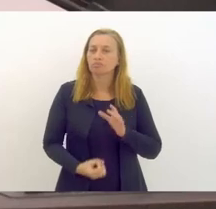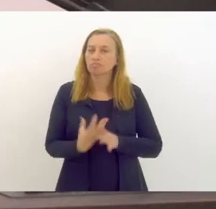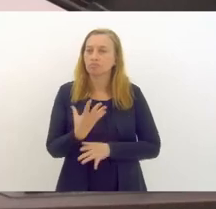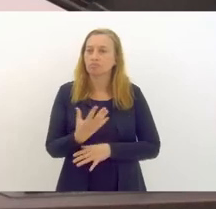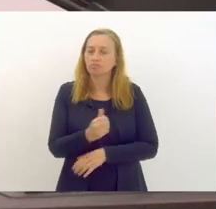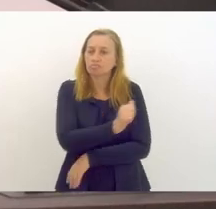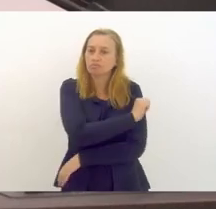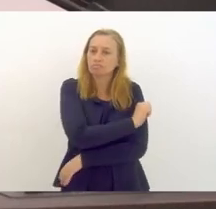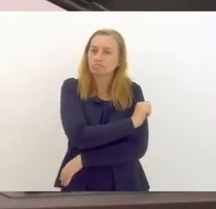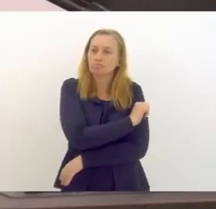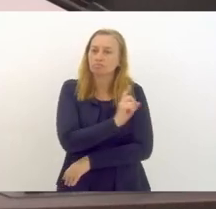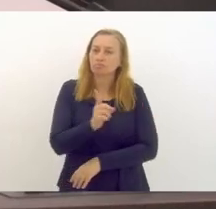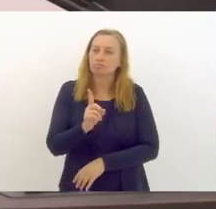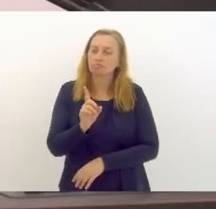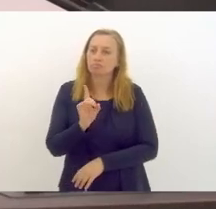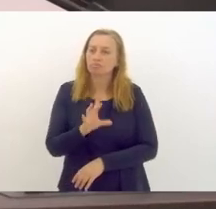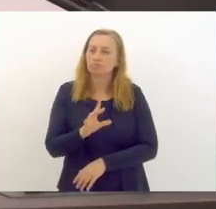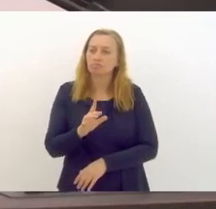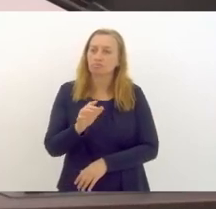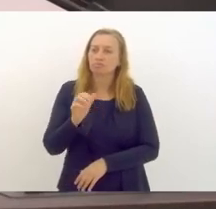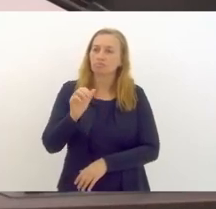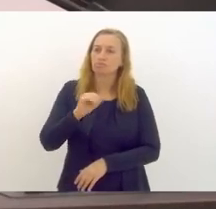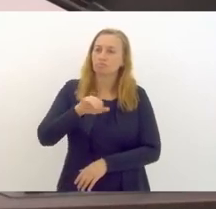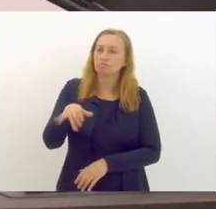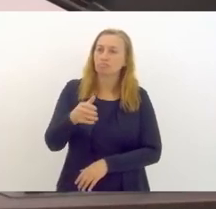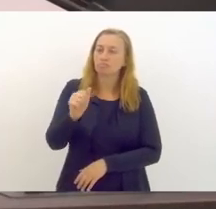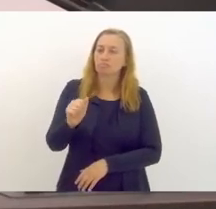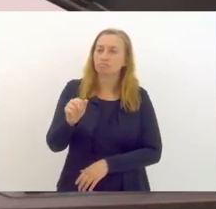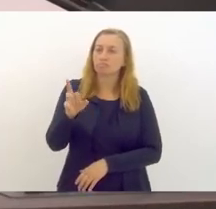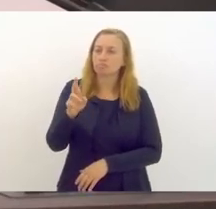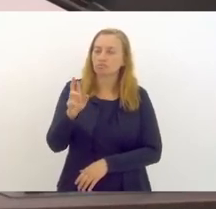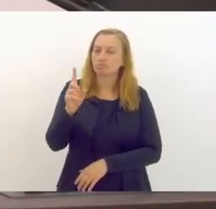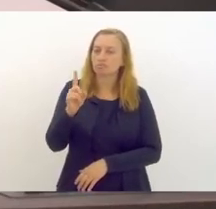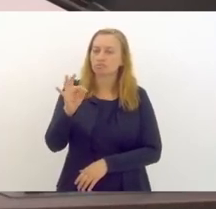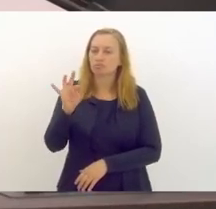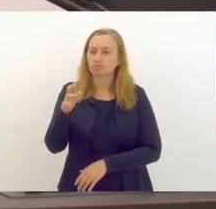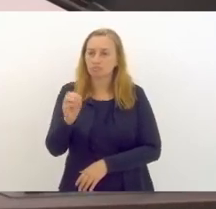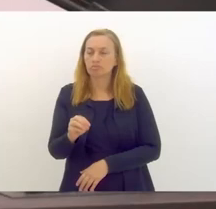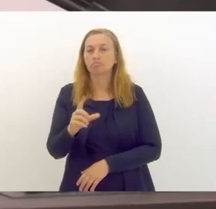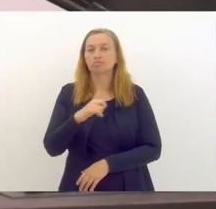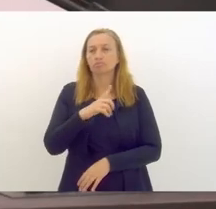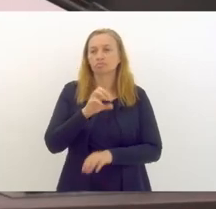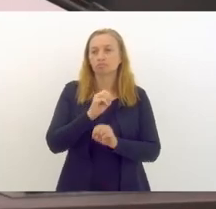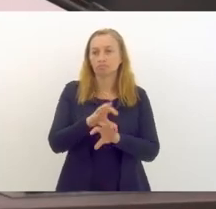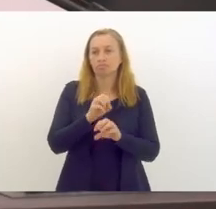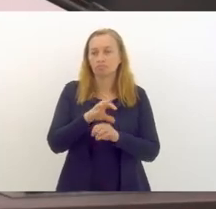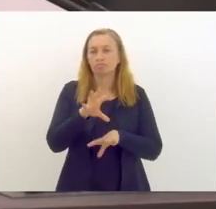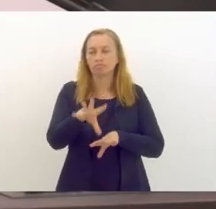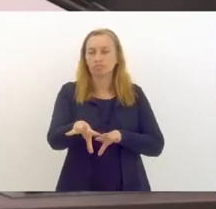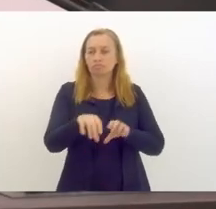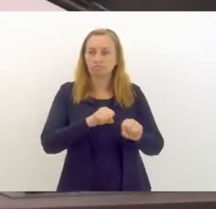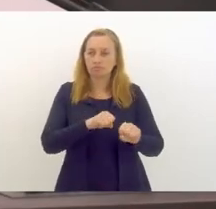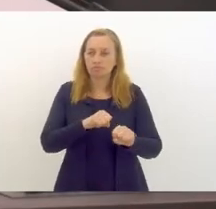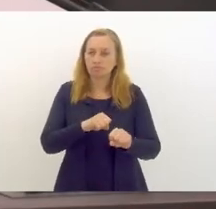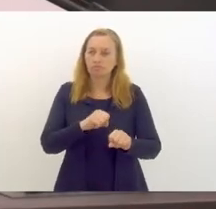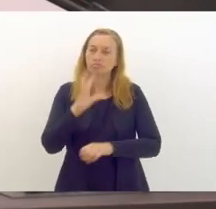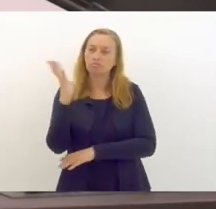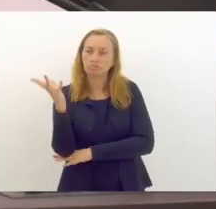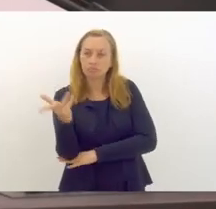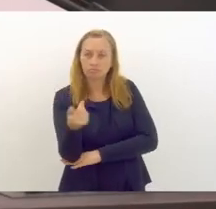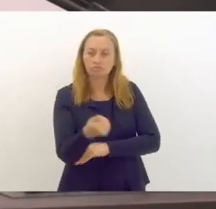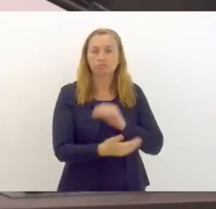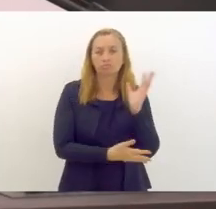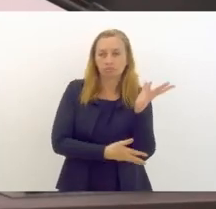pelos alunos e não por um jardineiro. Então, existe a educação, a formação da educação ambiental